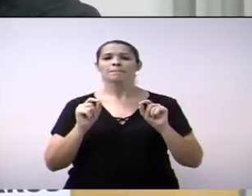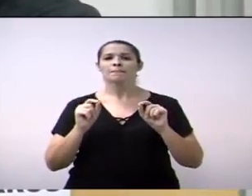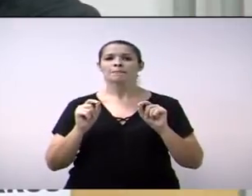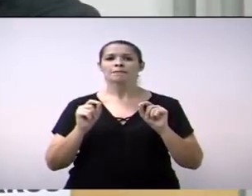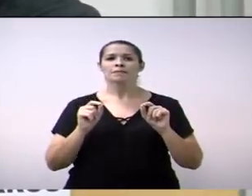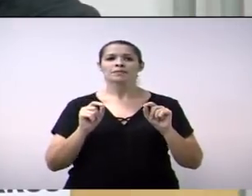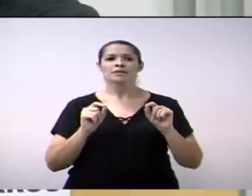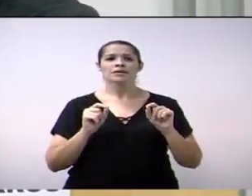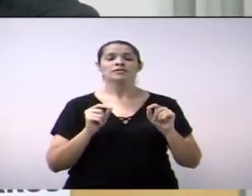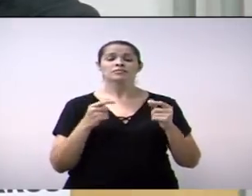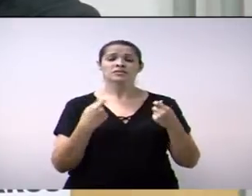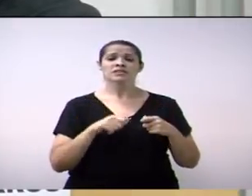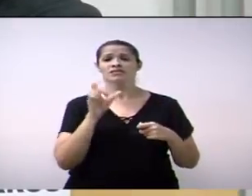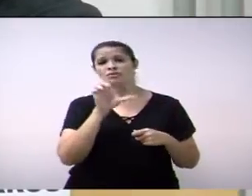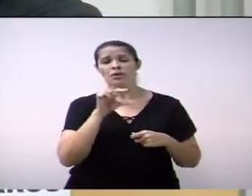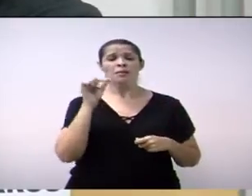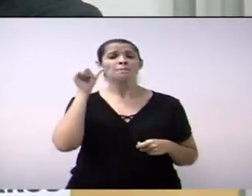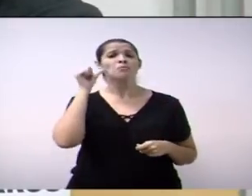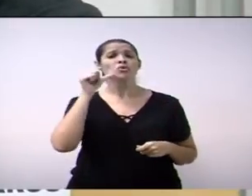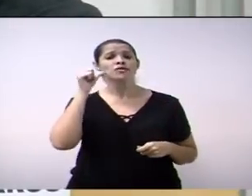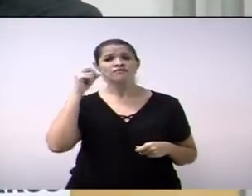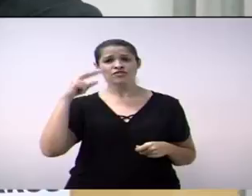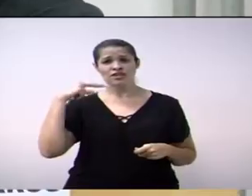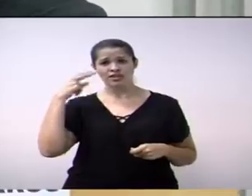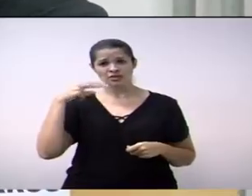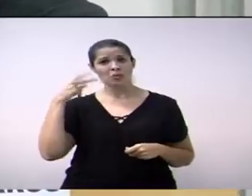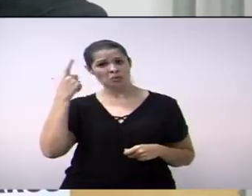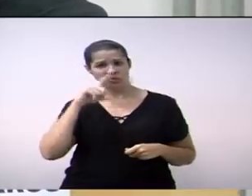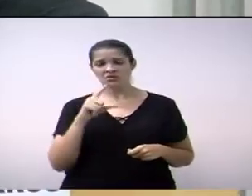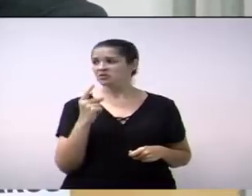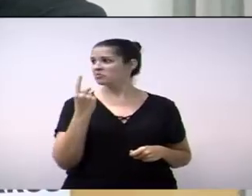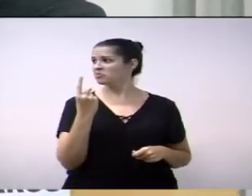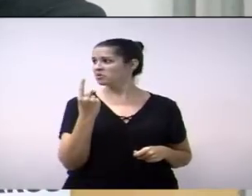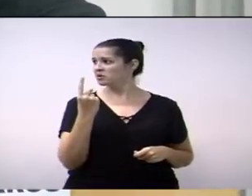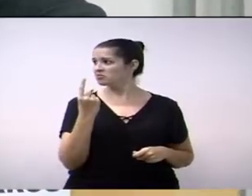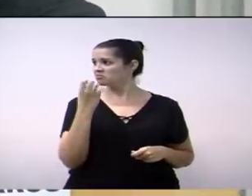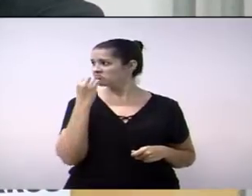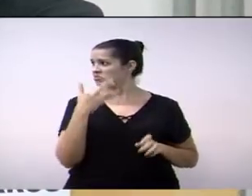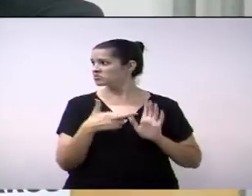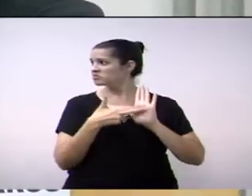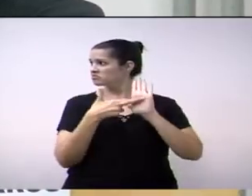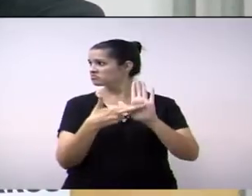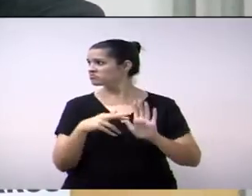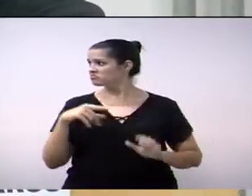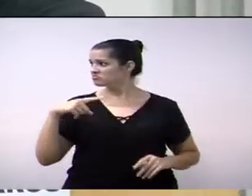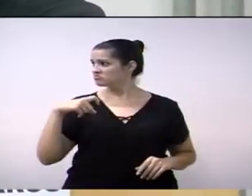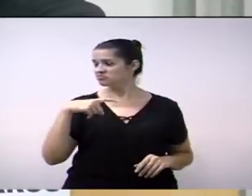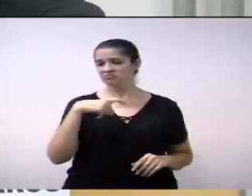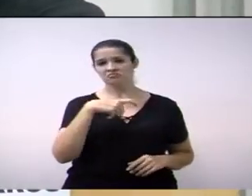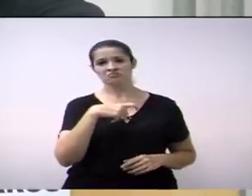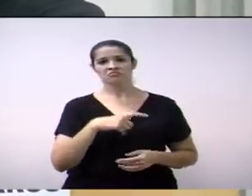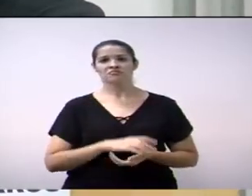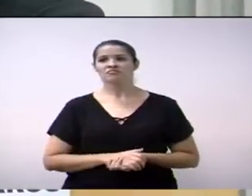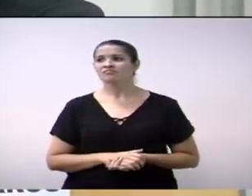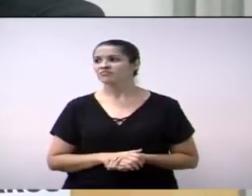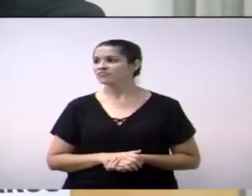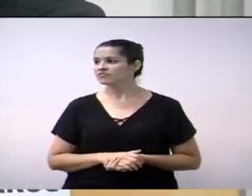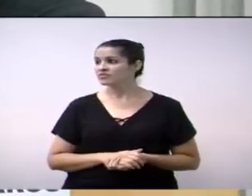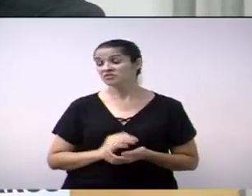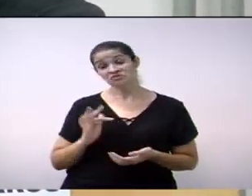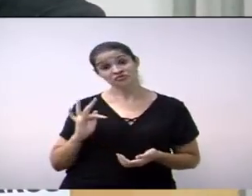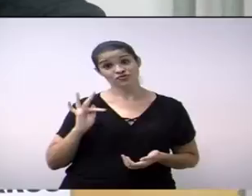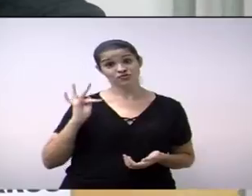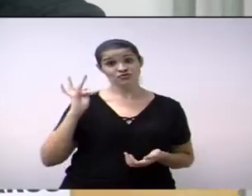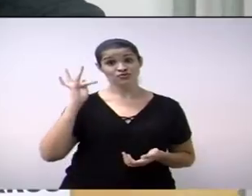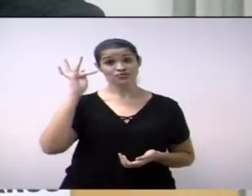né, vereadoras, não conseguimos, mas está bem representado aqui por você, que num futuro próximo, aí, quem